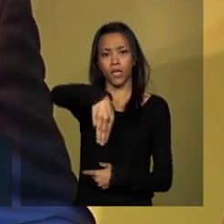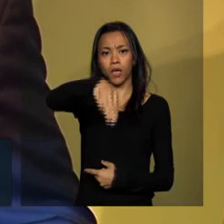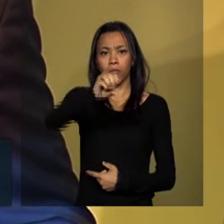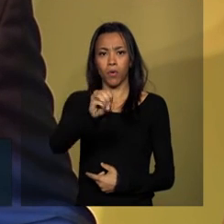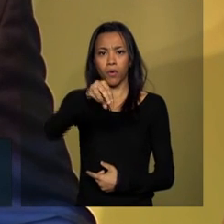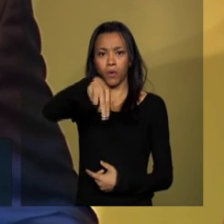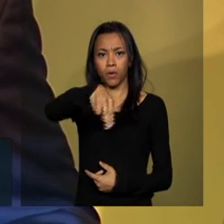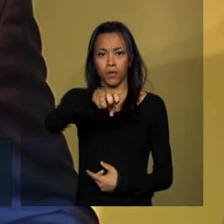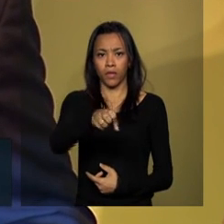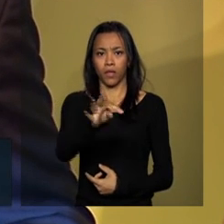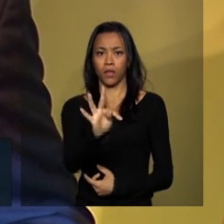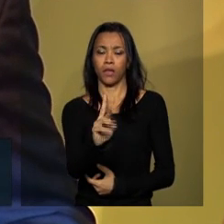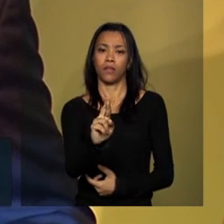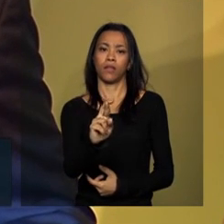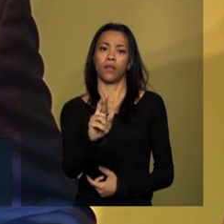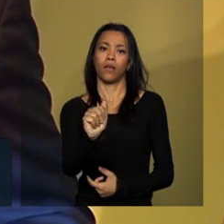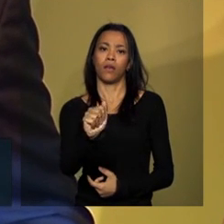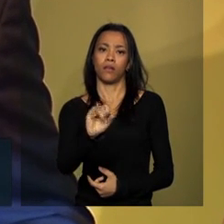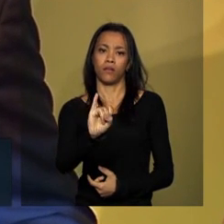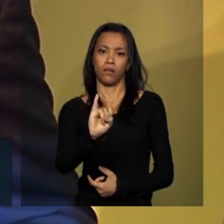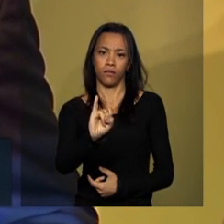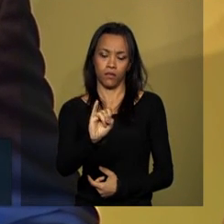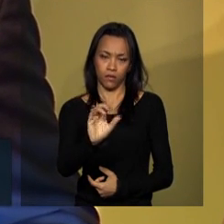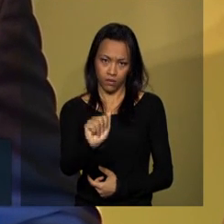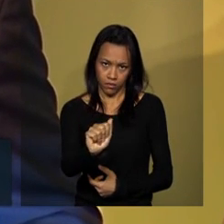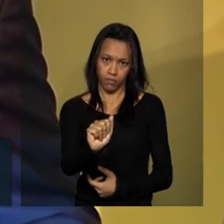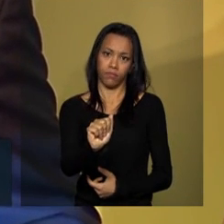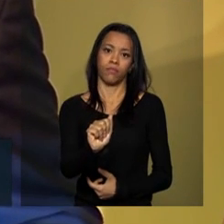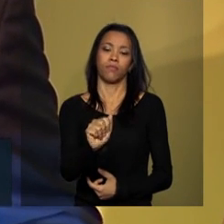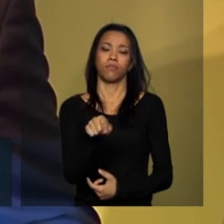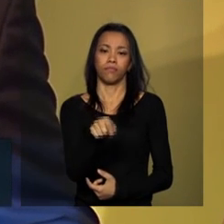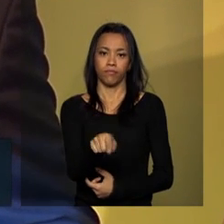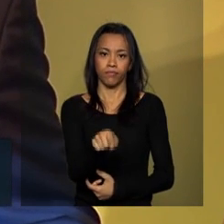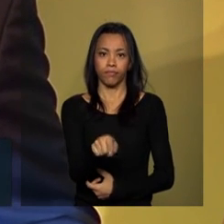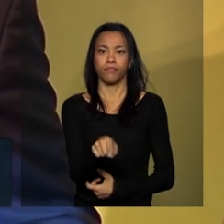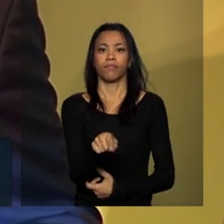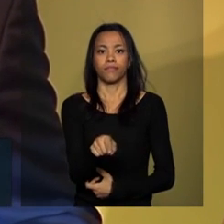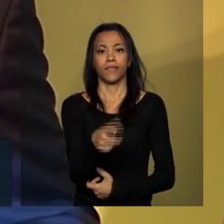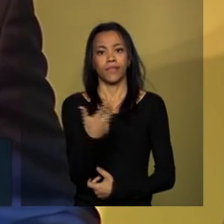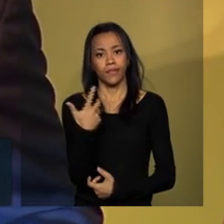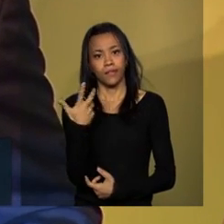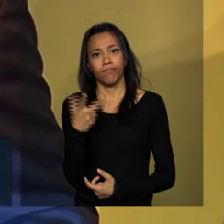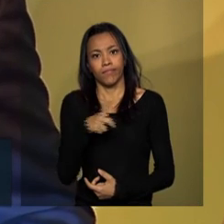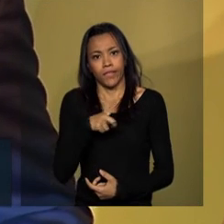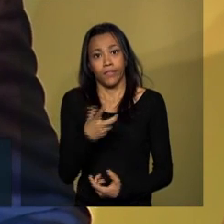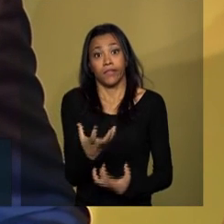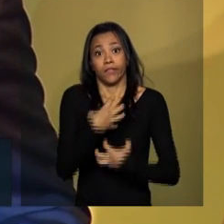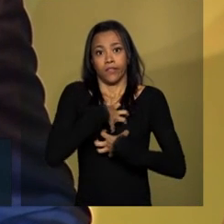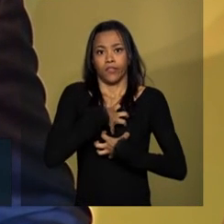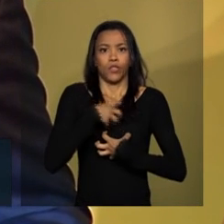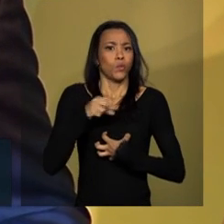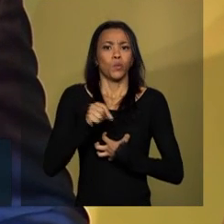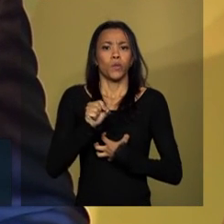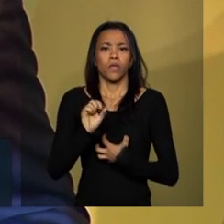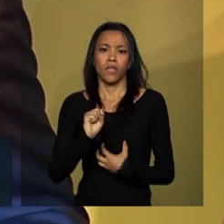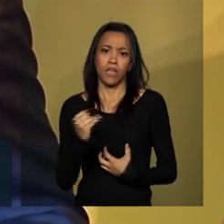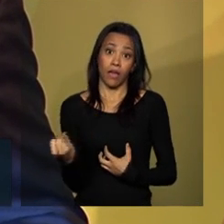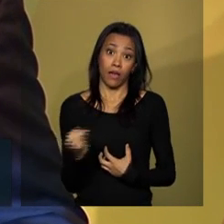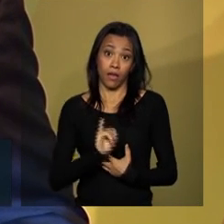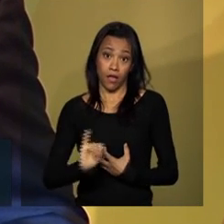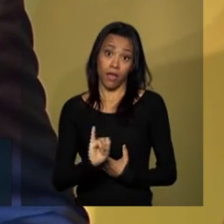tem reagido a esse surto temporário de inflacionário e